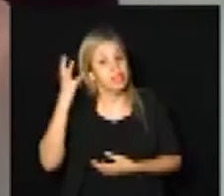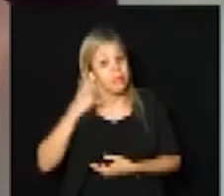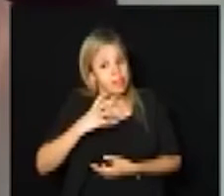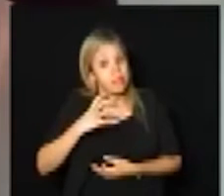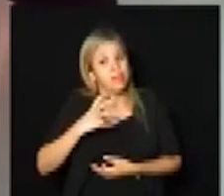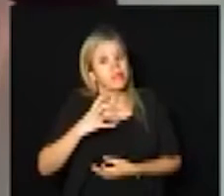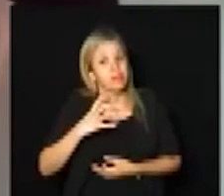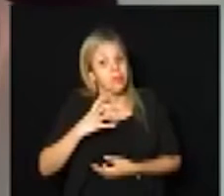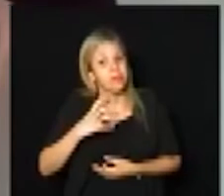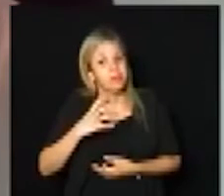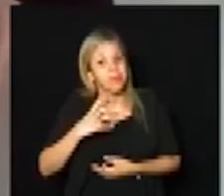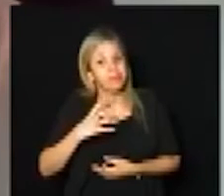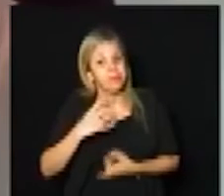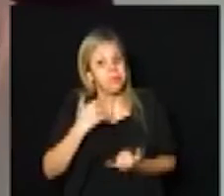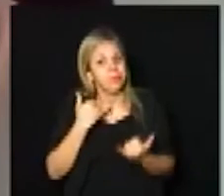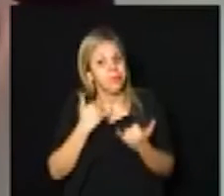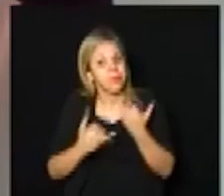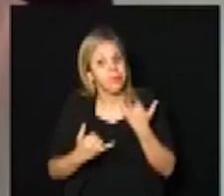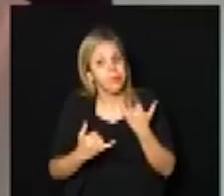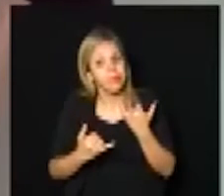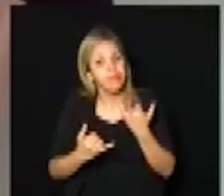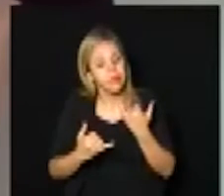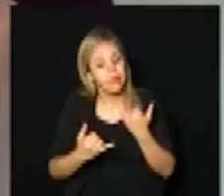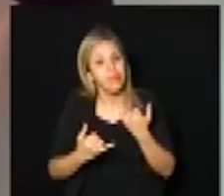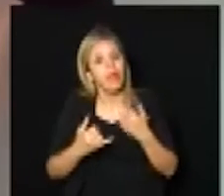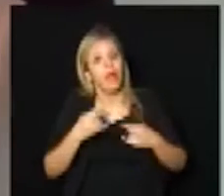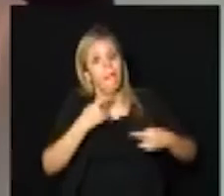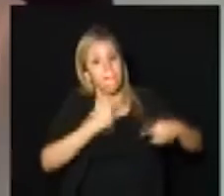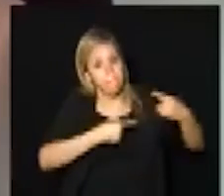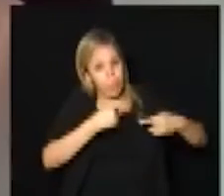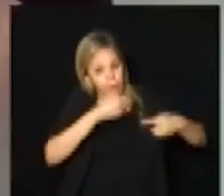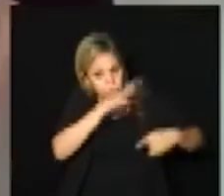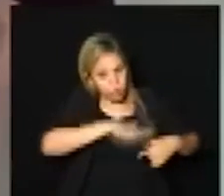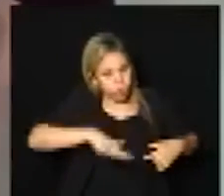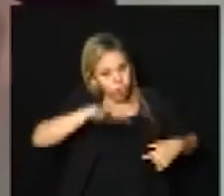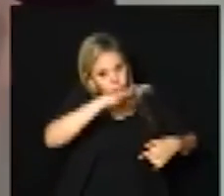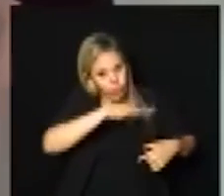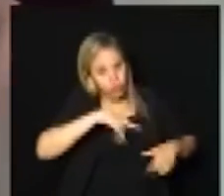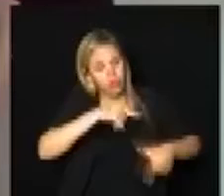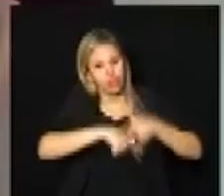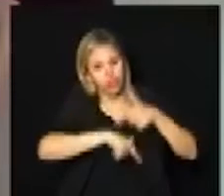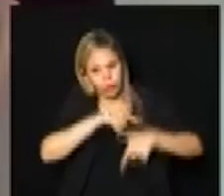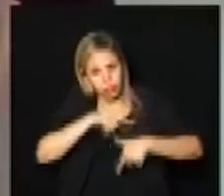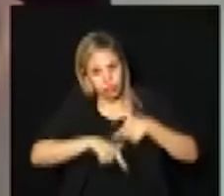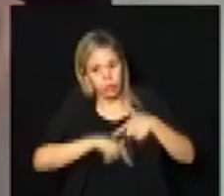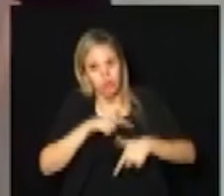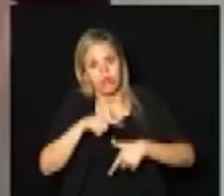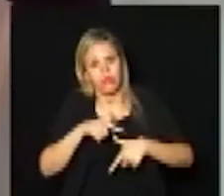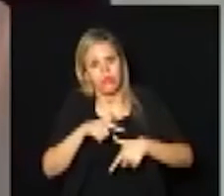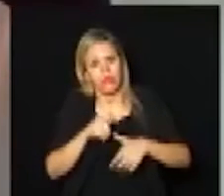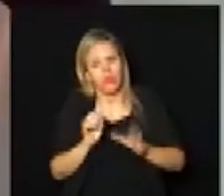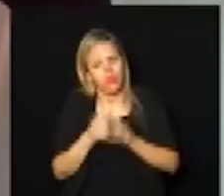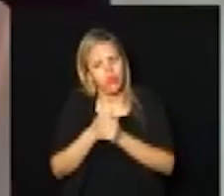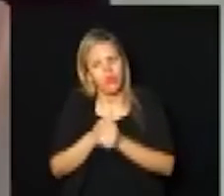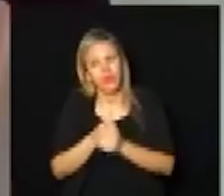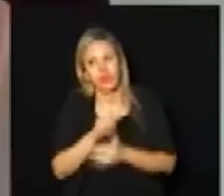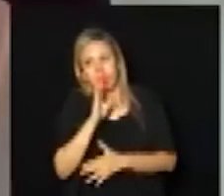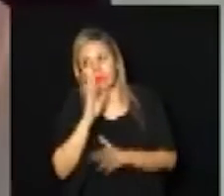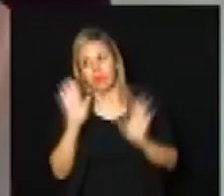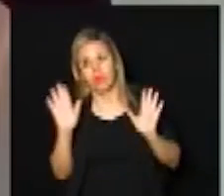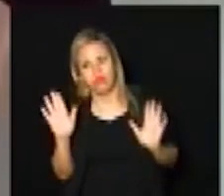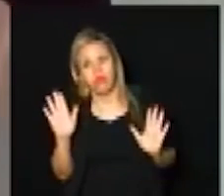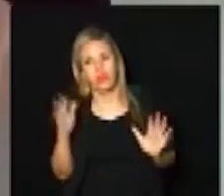porque me parece que nas políticas em geral nós temos trabalhado bastante no escuro, a